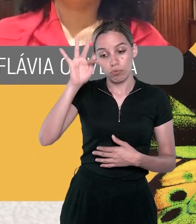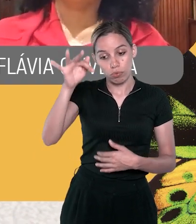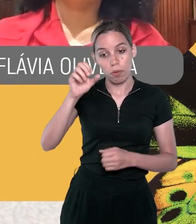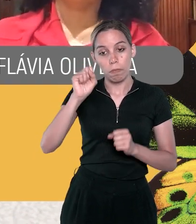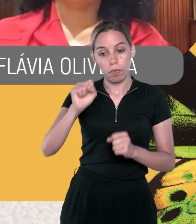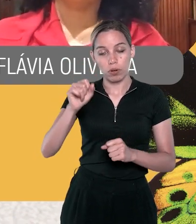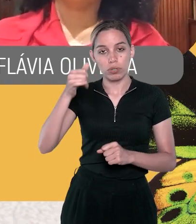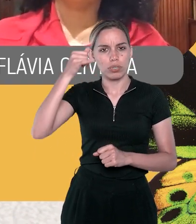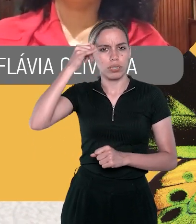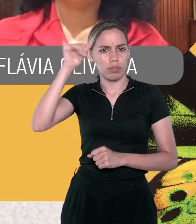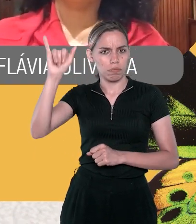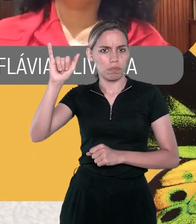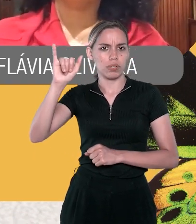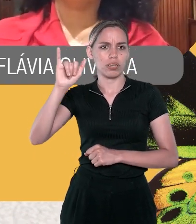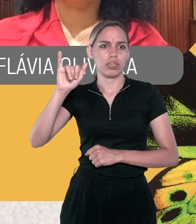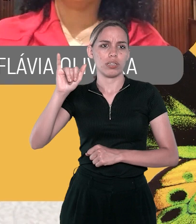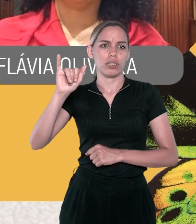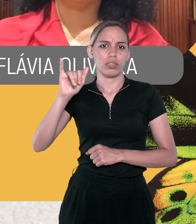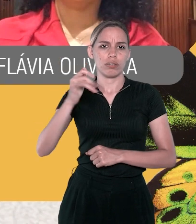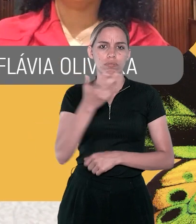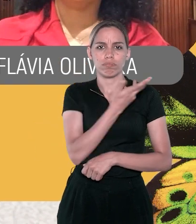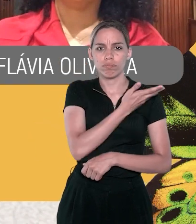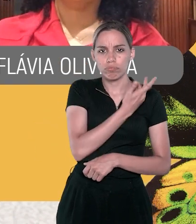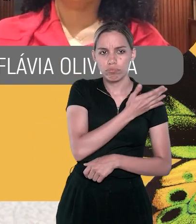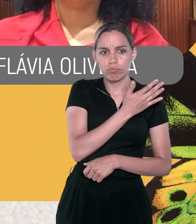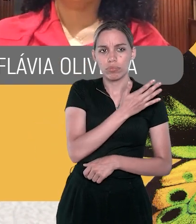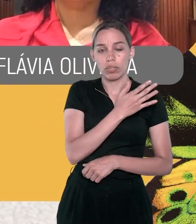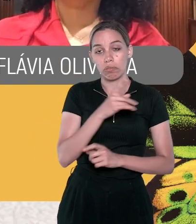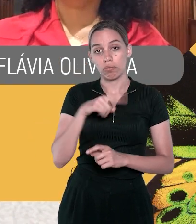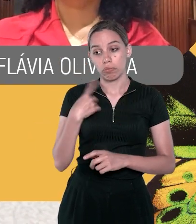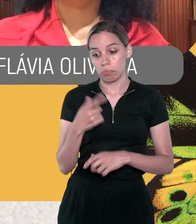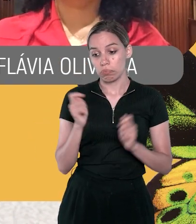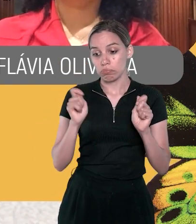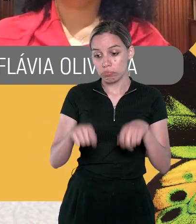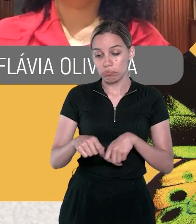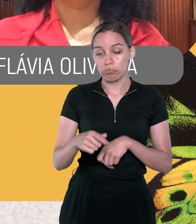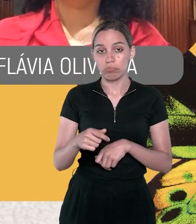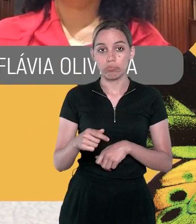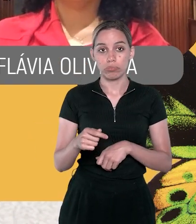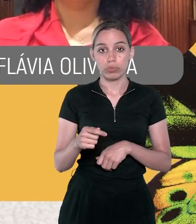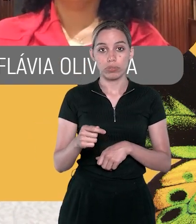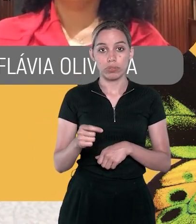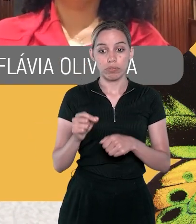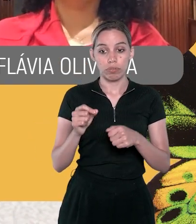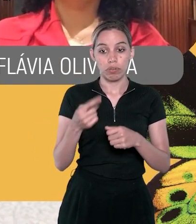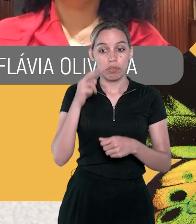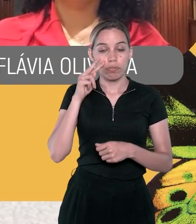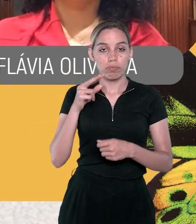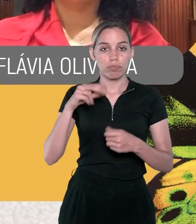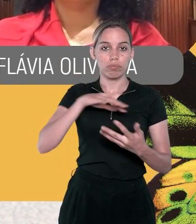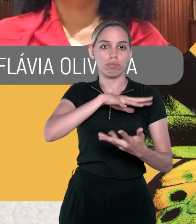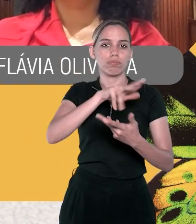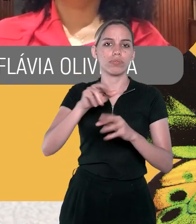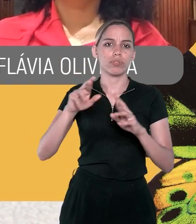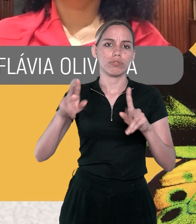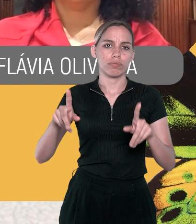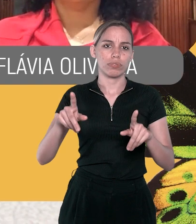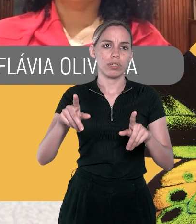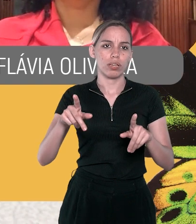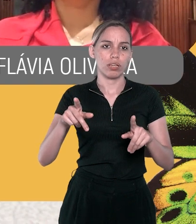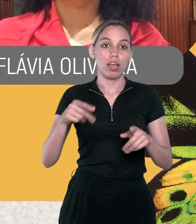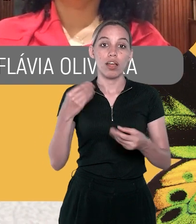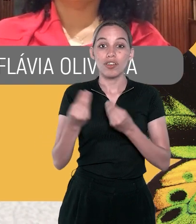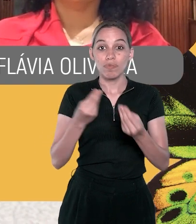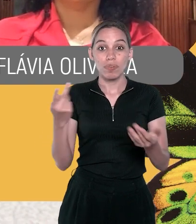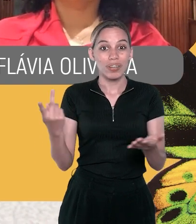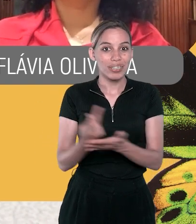relações pessoais e sociais, nós vamos ser capazes de ver um mundo diferente. Como está acontecendo agora,